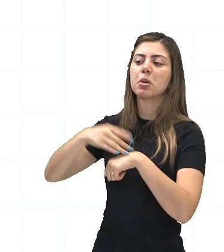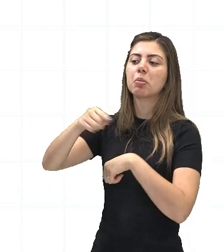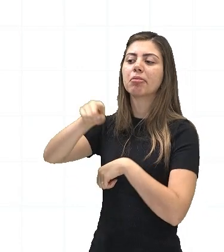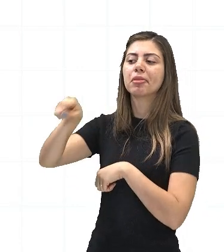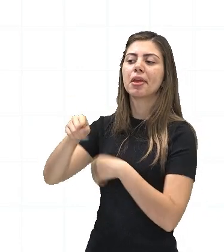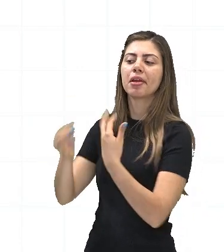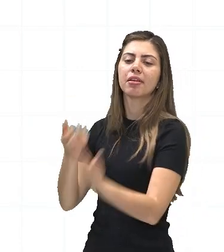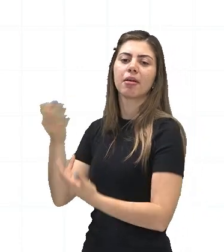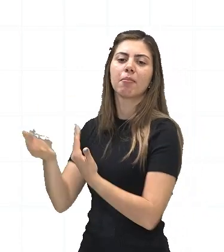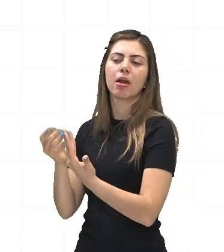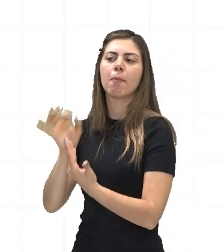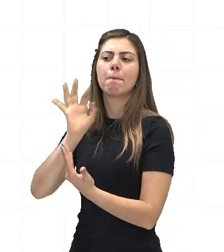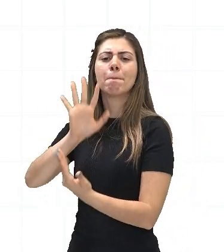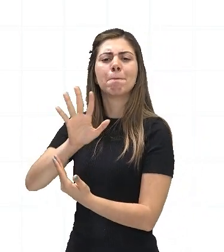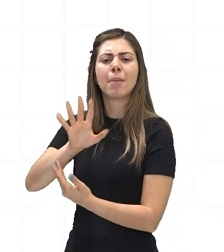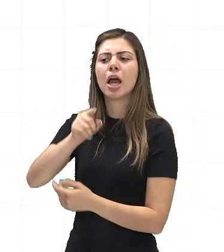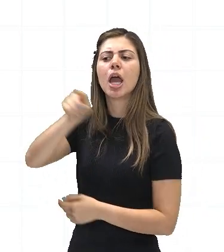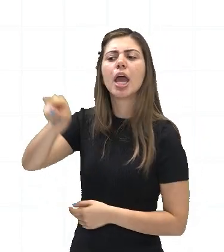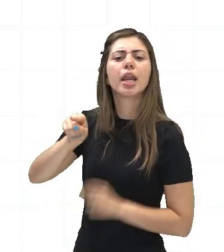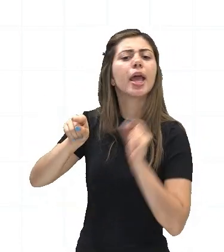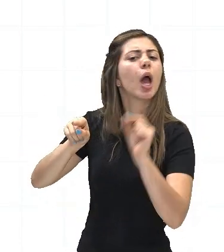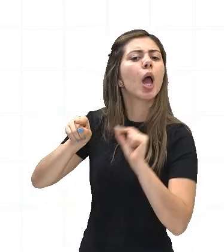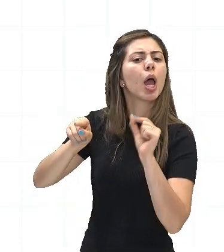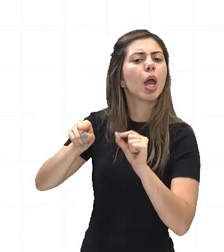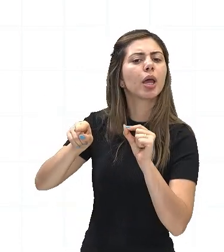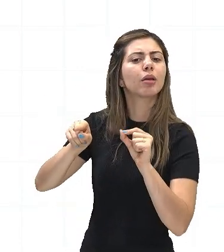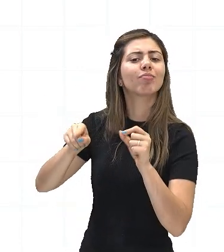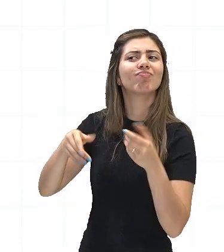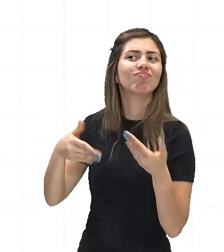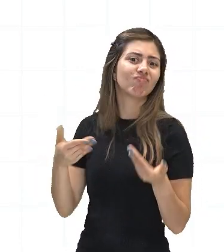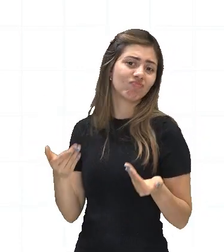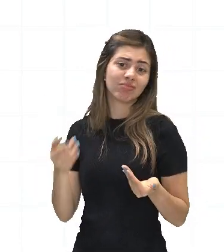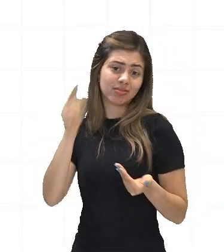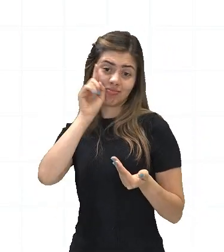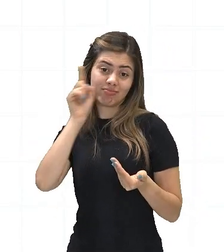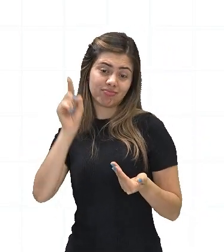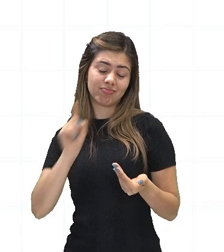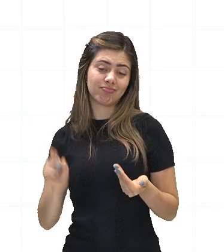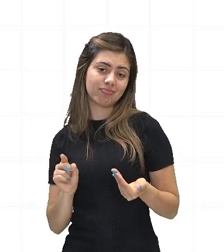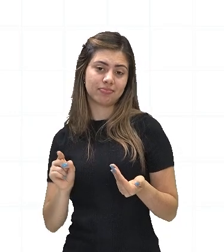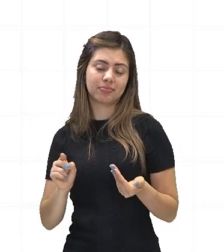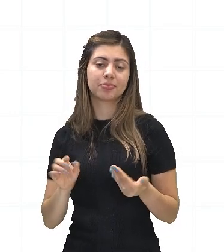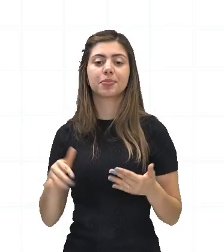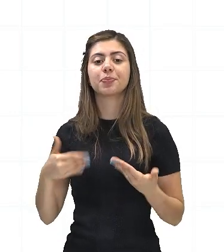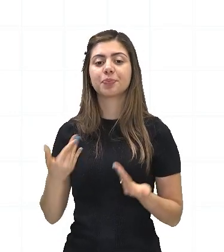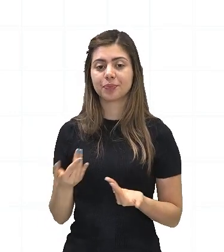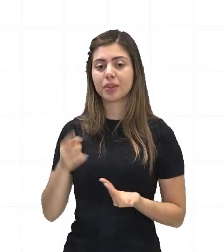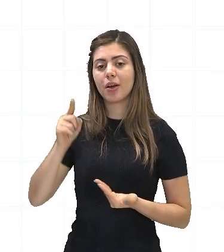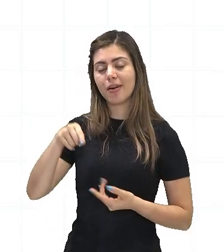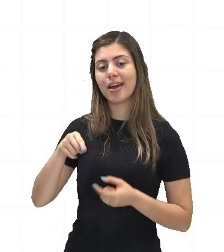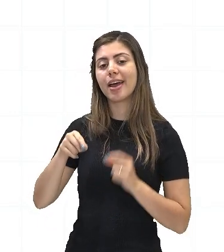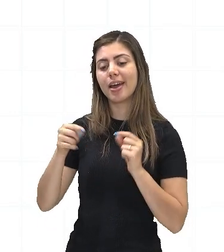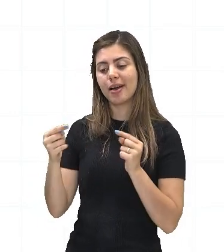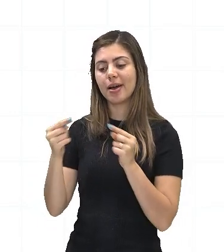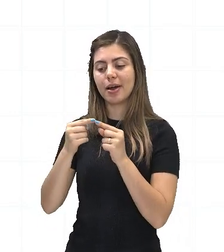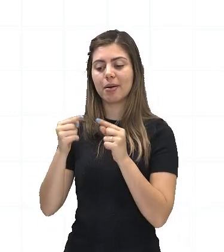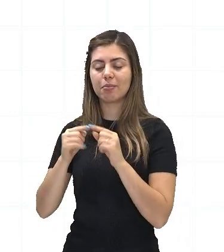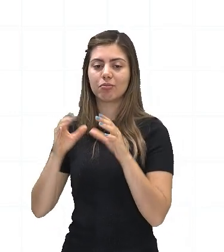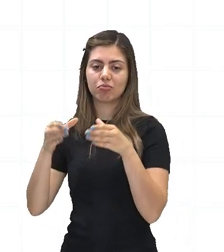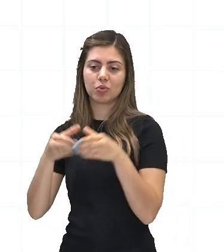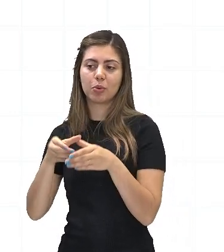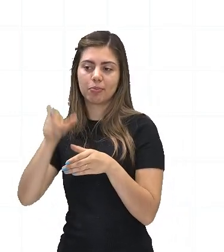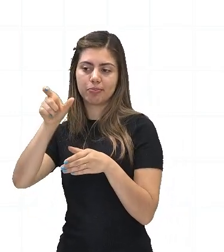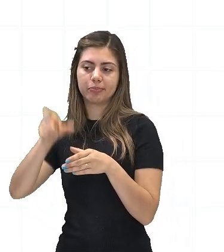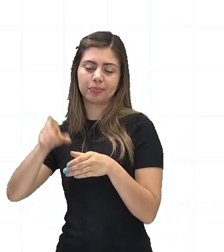É uma situação que ainda fica muito vaga. Então, essa é a primeira condição de um sujeito indeterminado. Quando